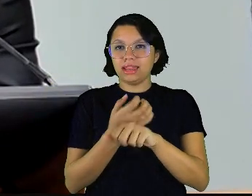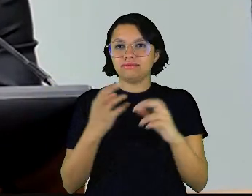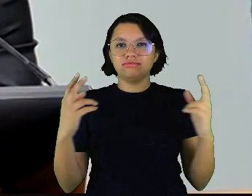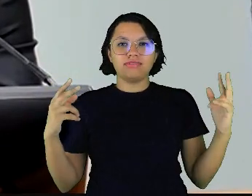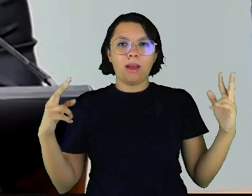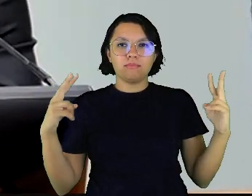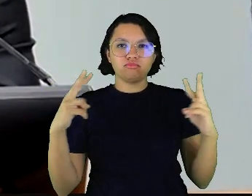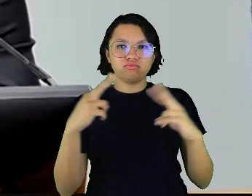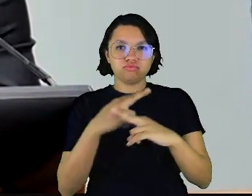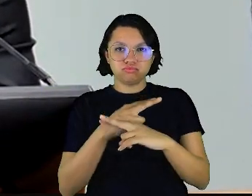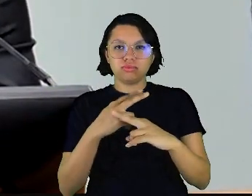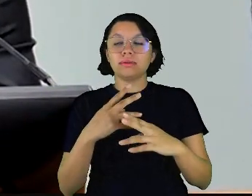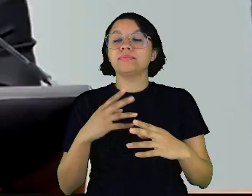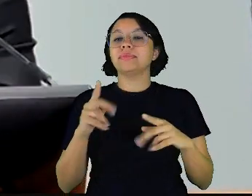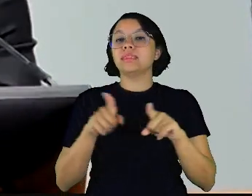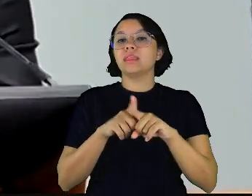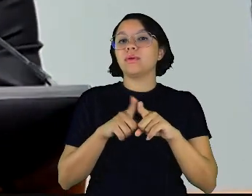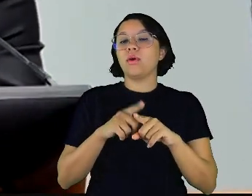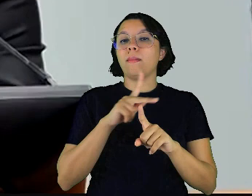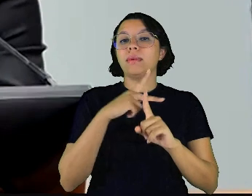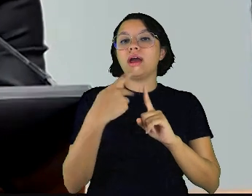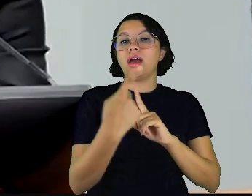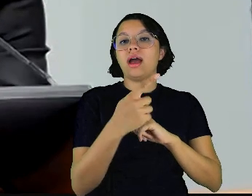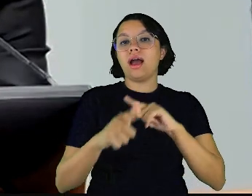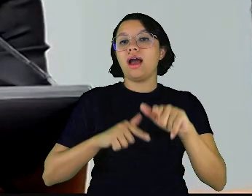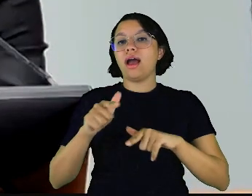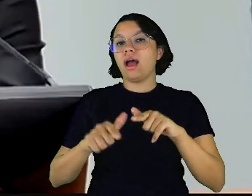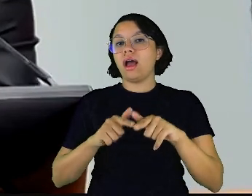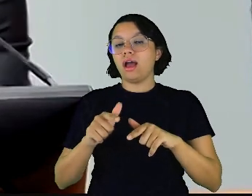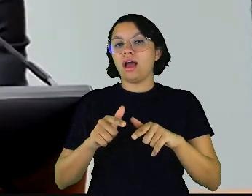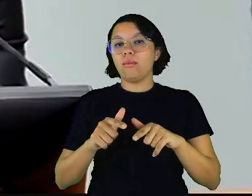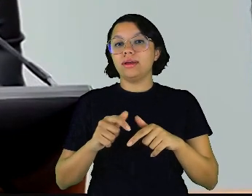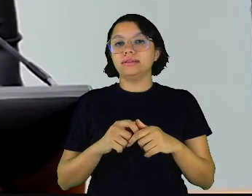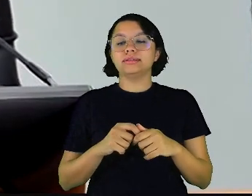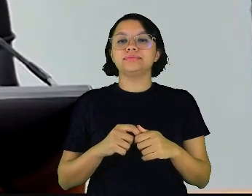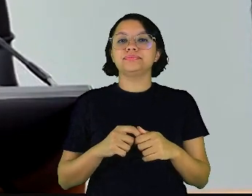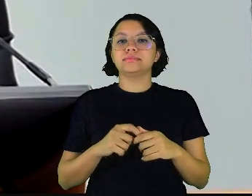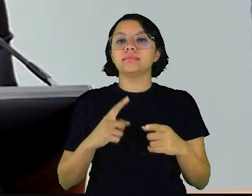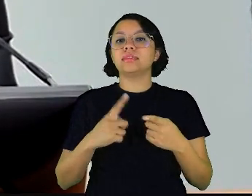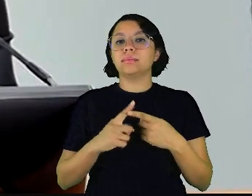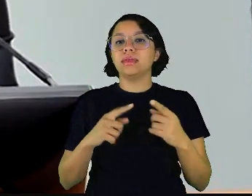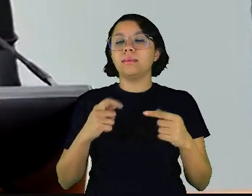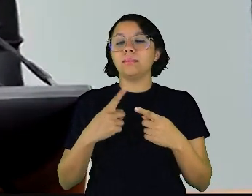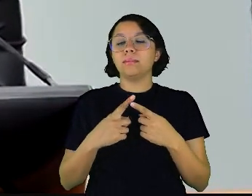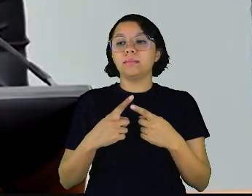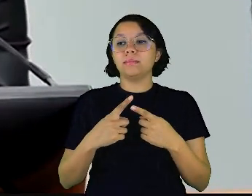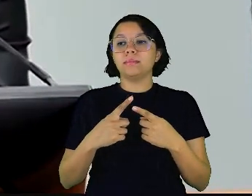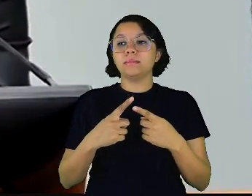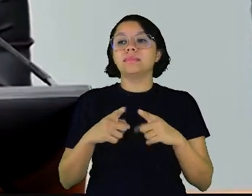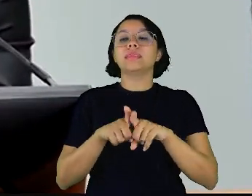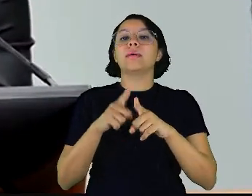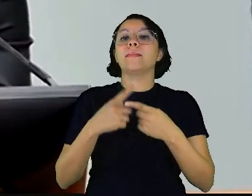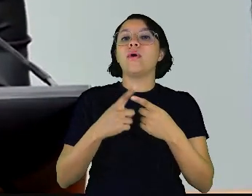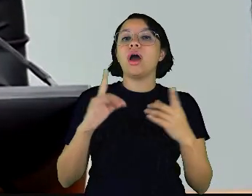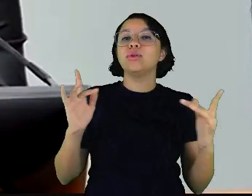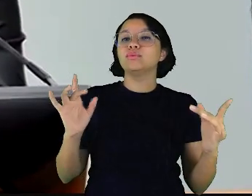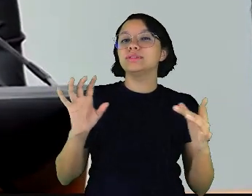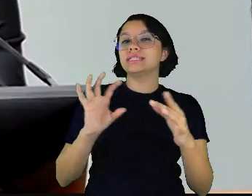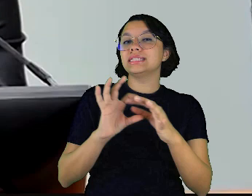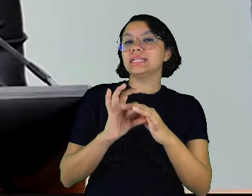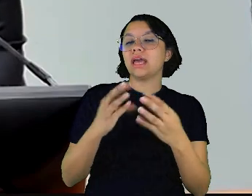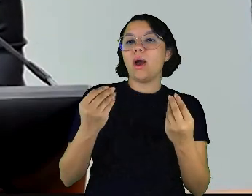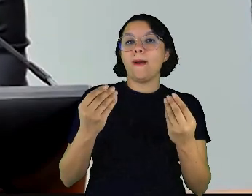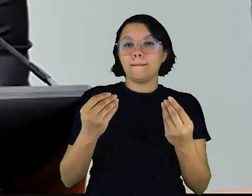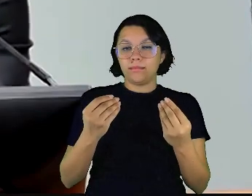interdisciplinariedade, como a previdenciária trabalhista, mas também porque nos liga muito a questão justamente da carreira